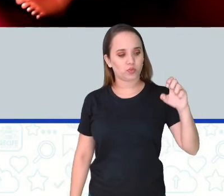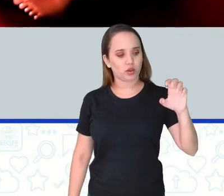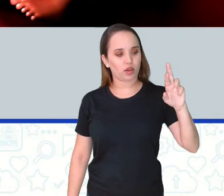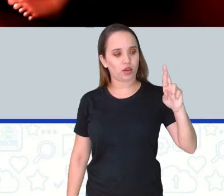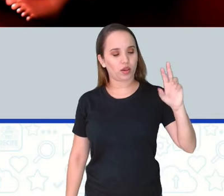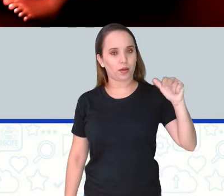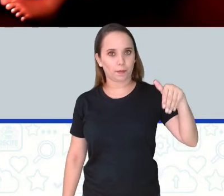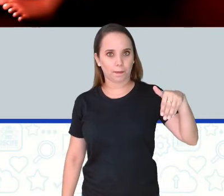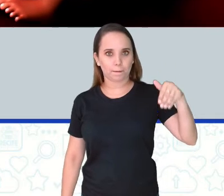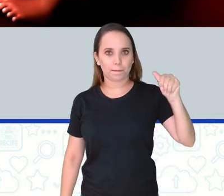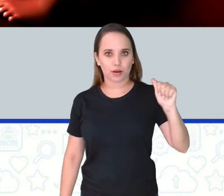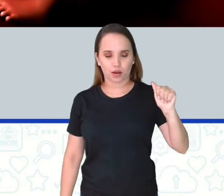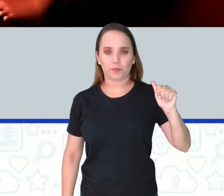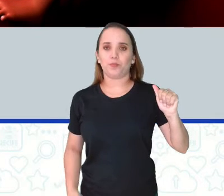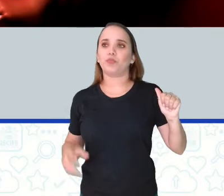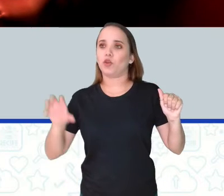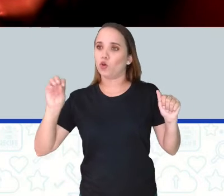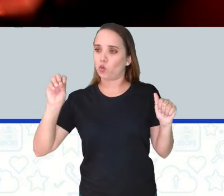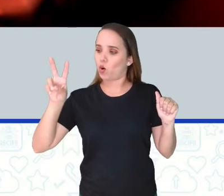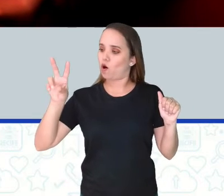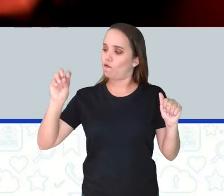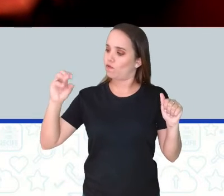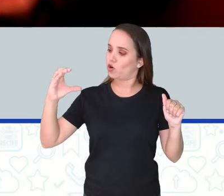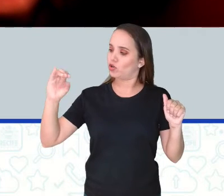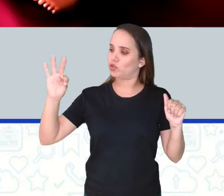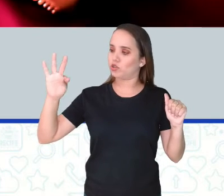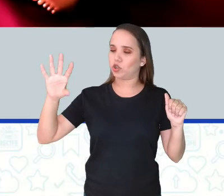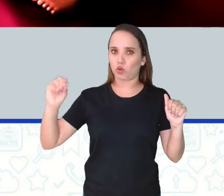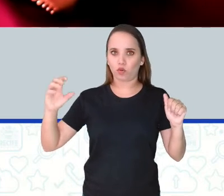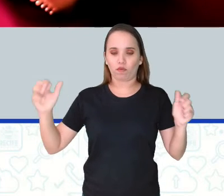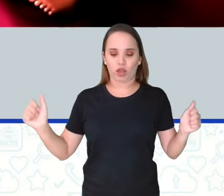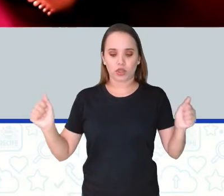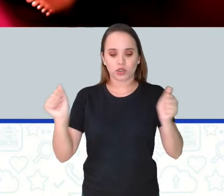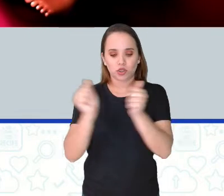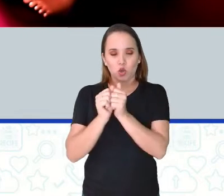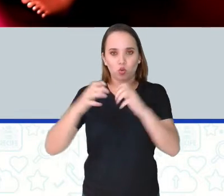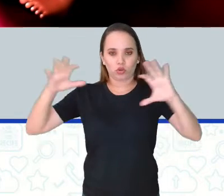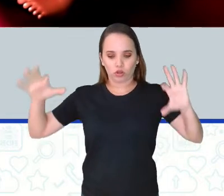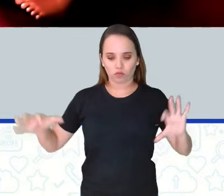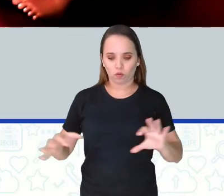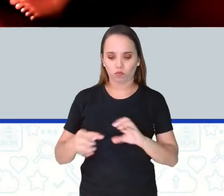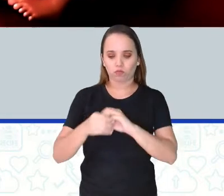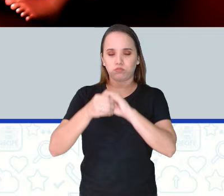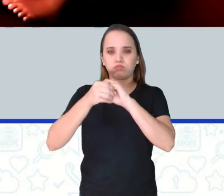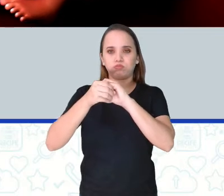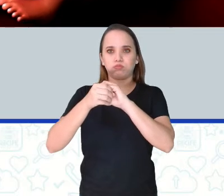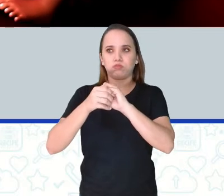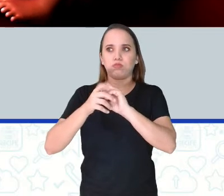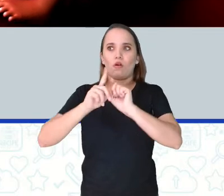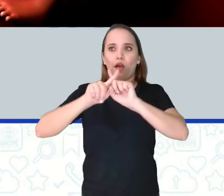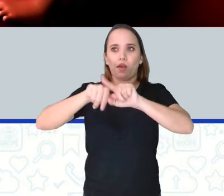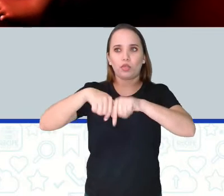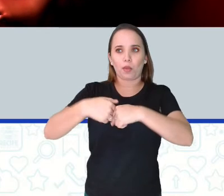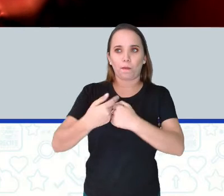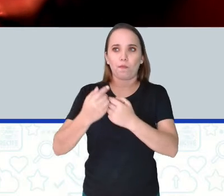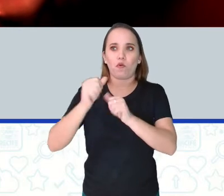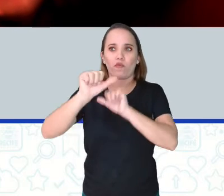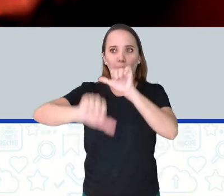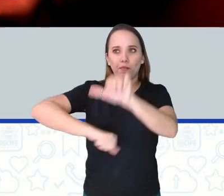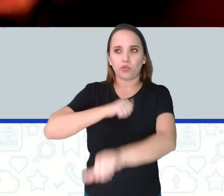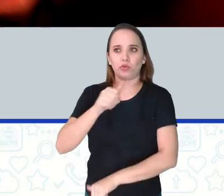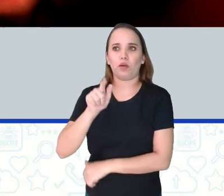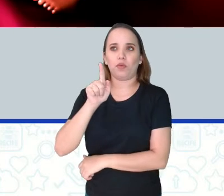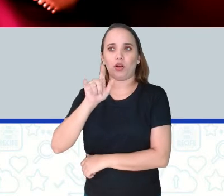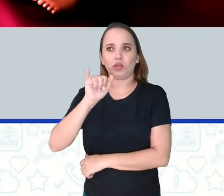se unir num processo de fecundação. Nesse processo, eles formam o zigoto. Esse zigoto sofre